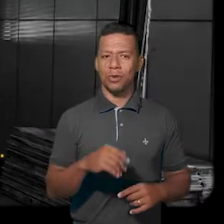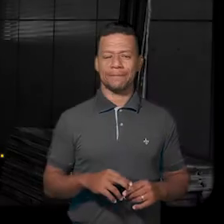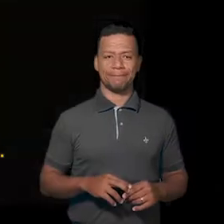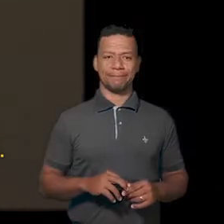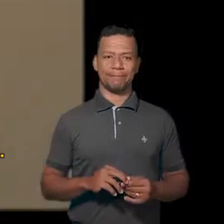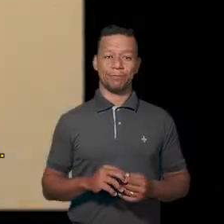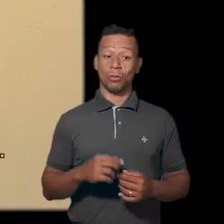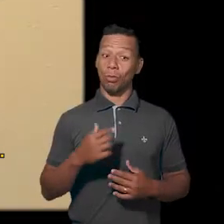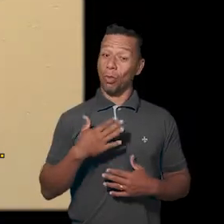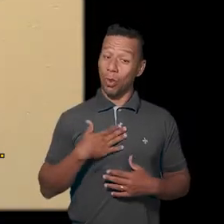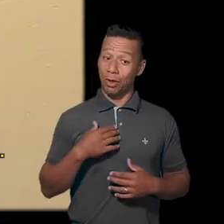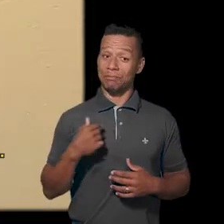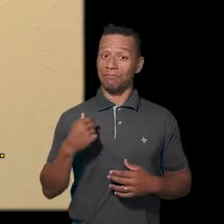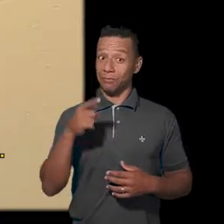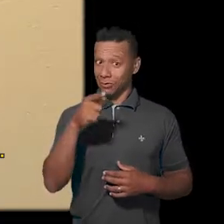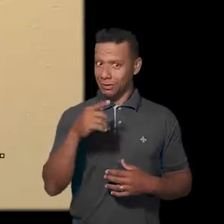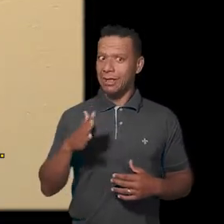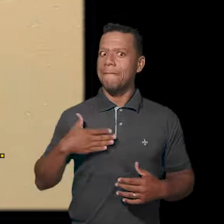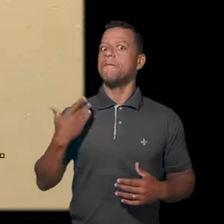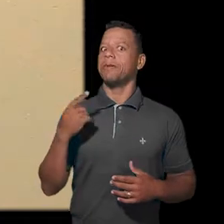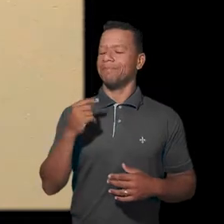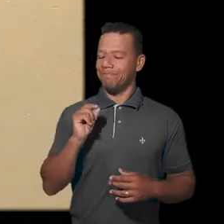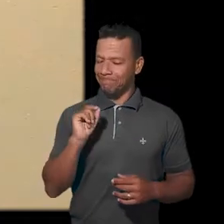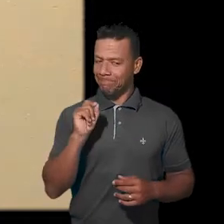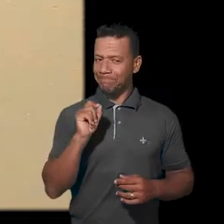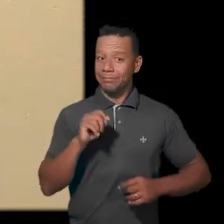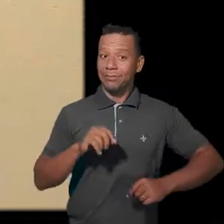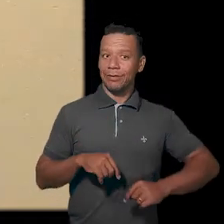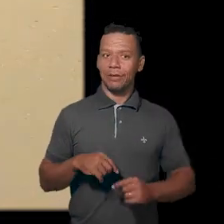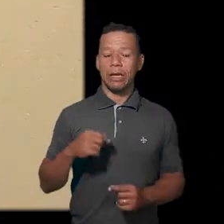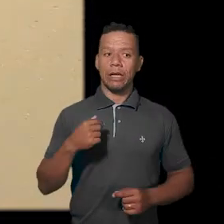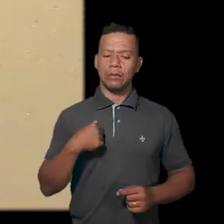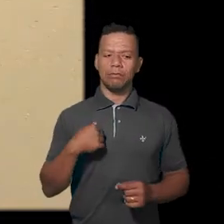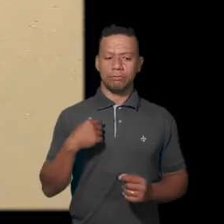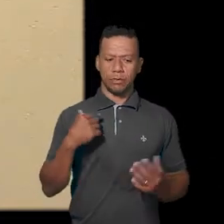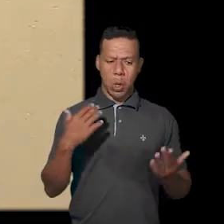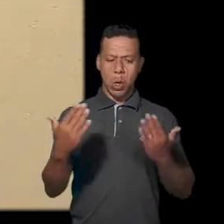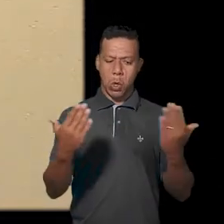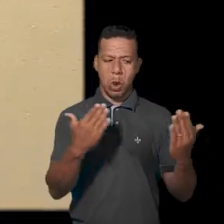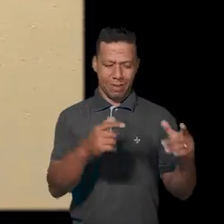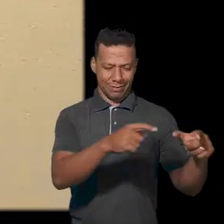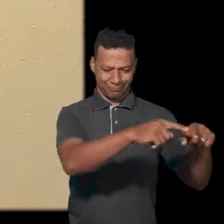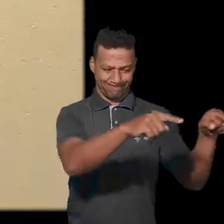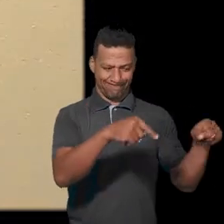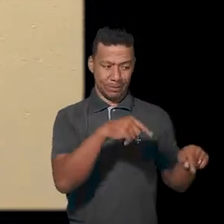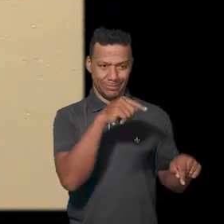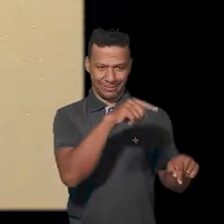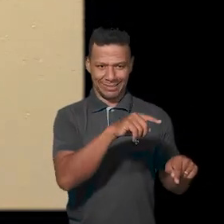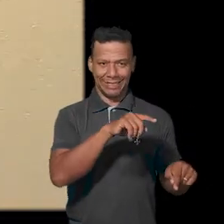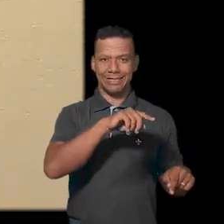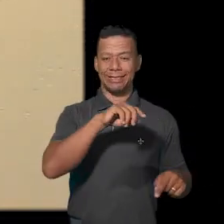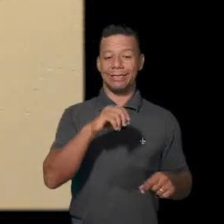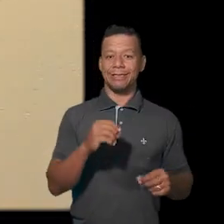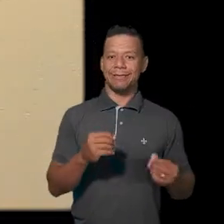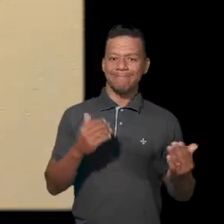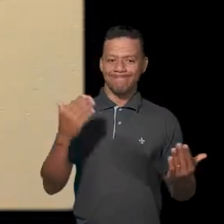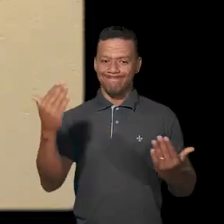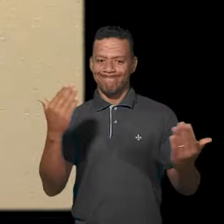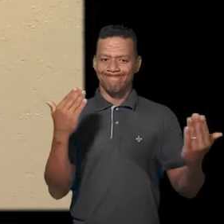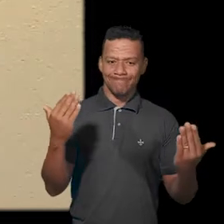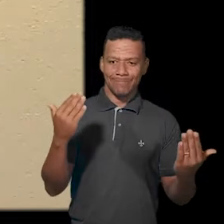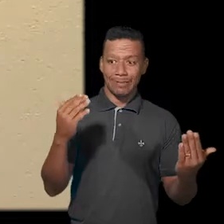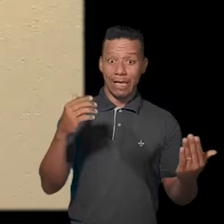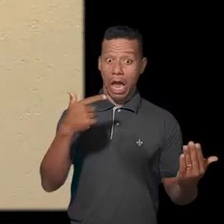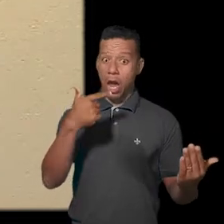Nossa, gente, olha, vocês vão ficar abismados. Mas o único espaço que eu achei, o espaço